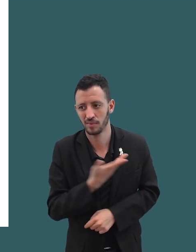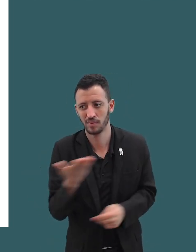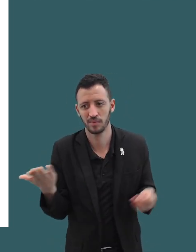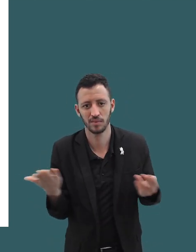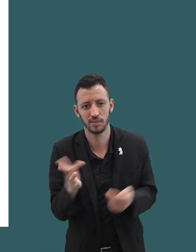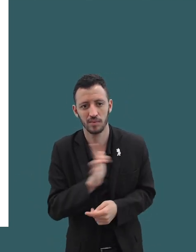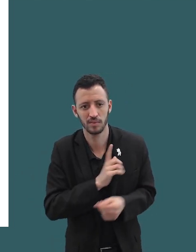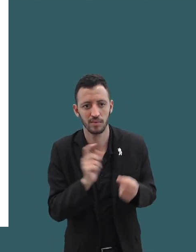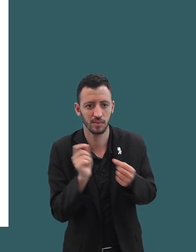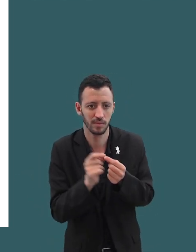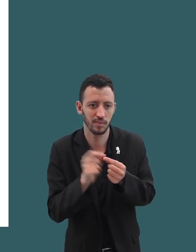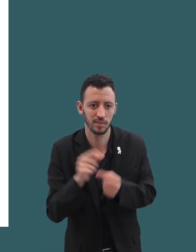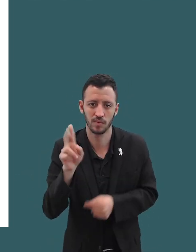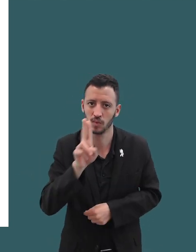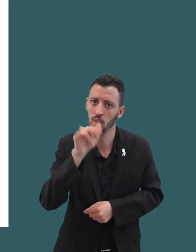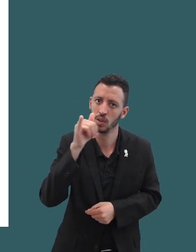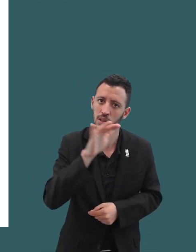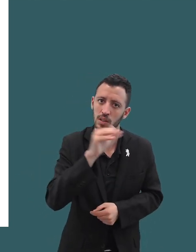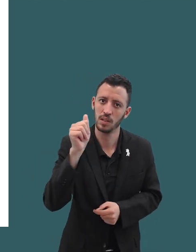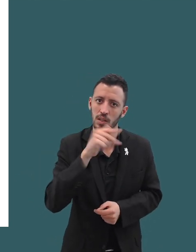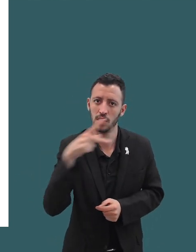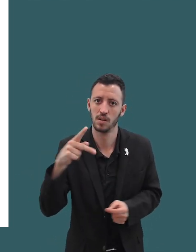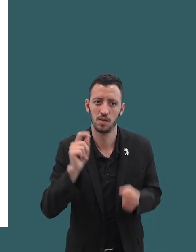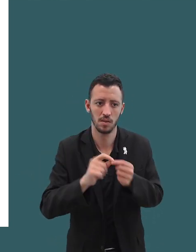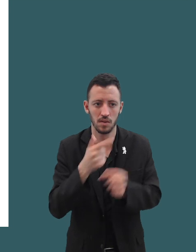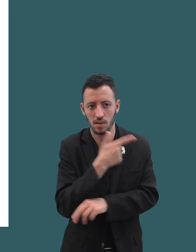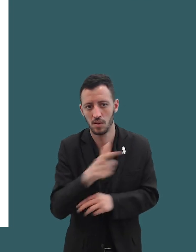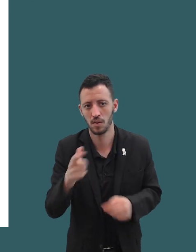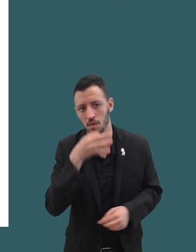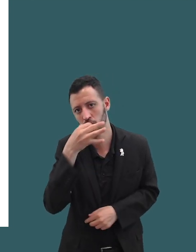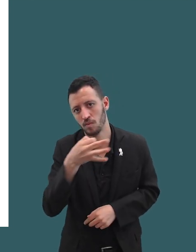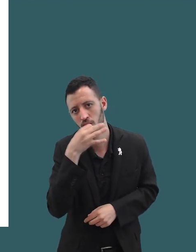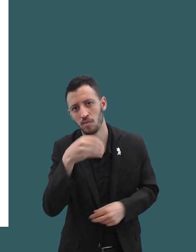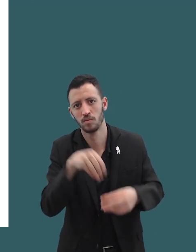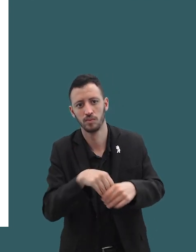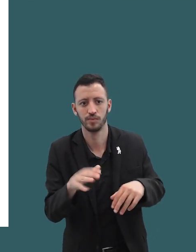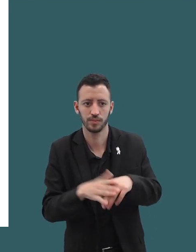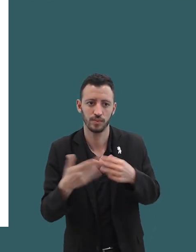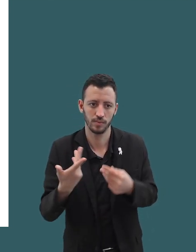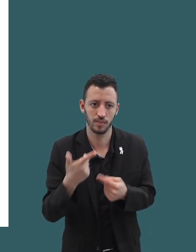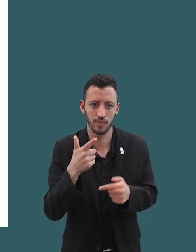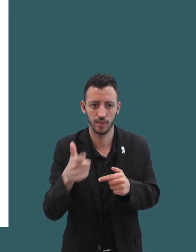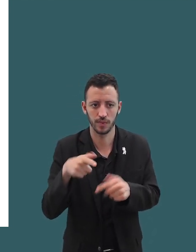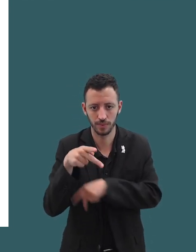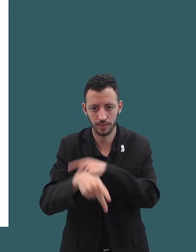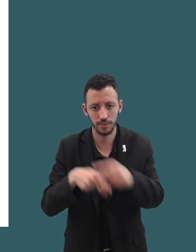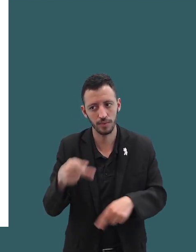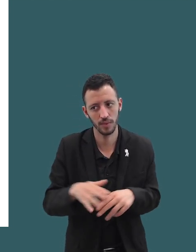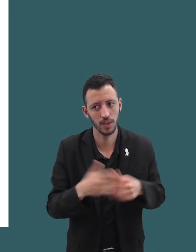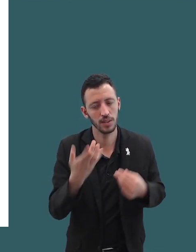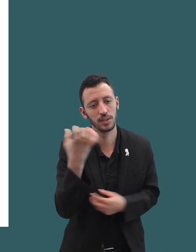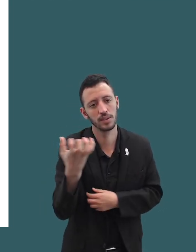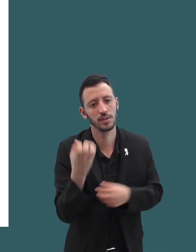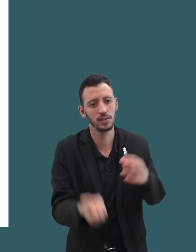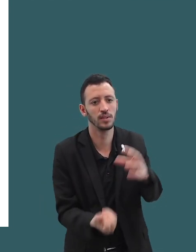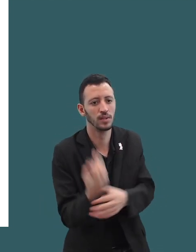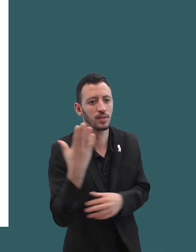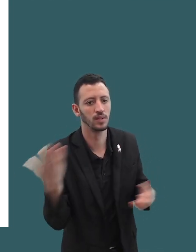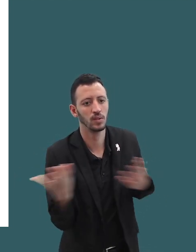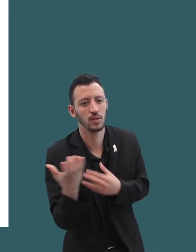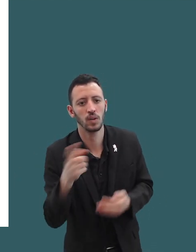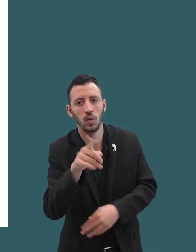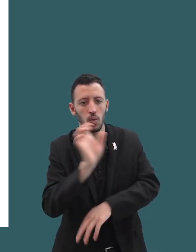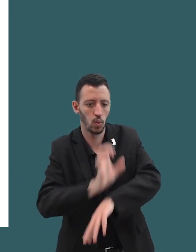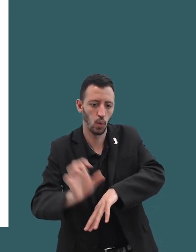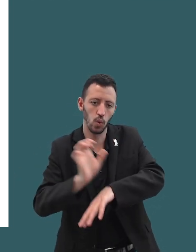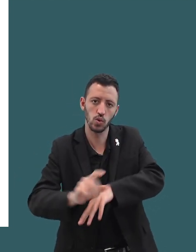Parada, fizemos na Unicamp outra sugestão para popularização, é que você crie